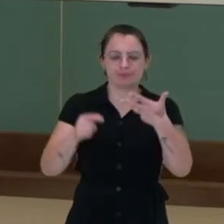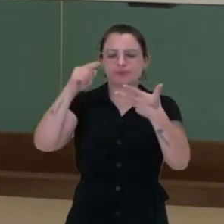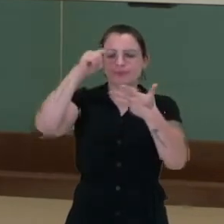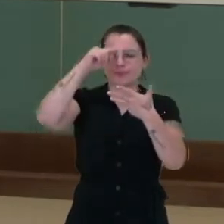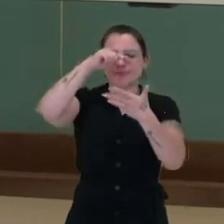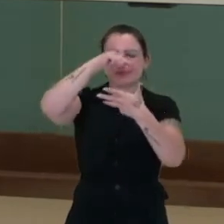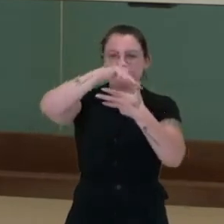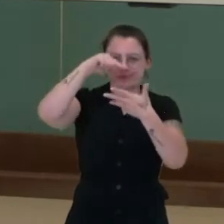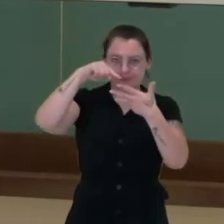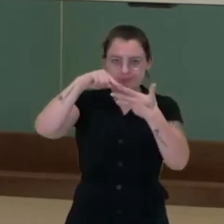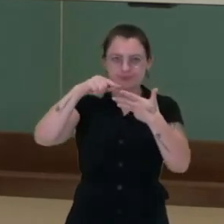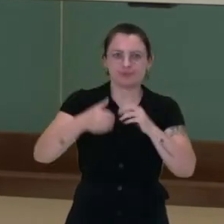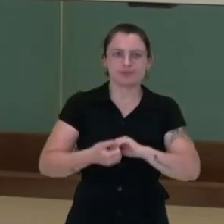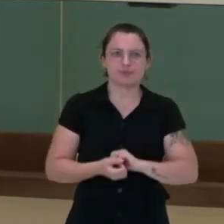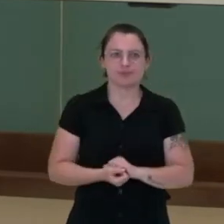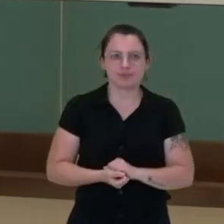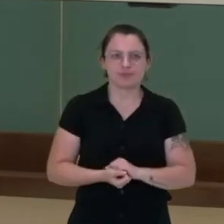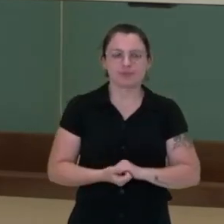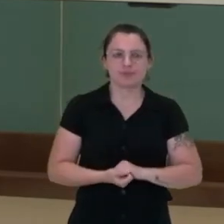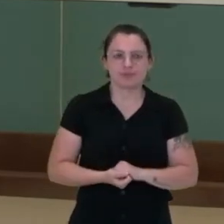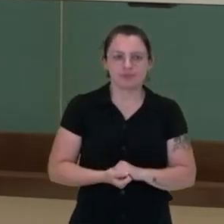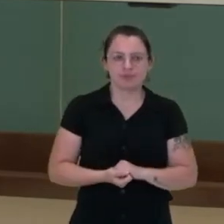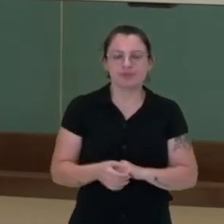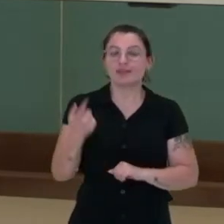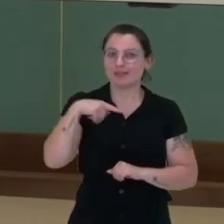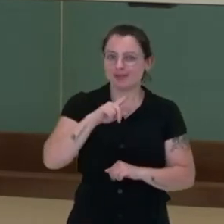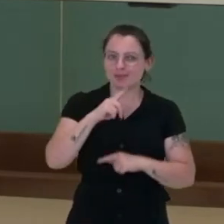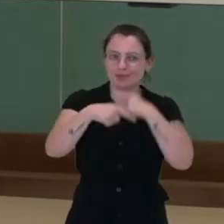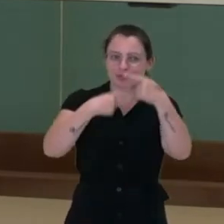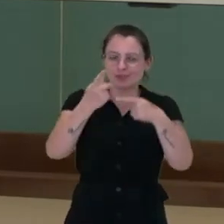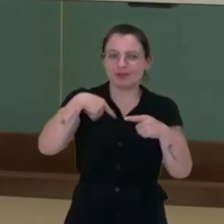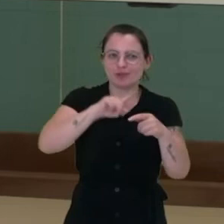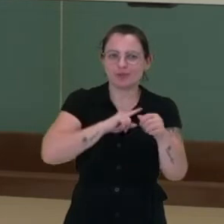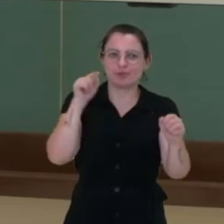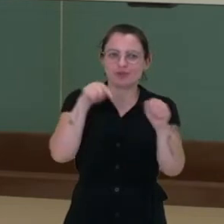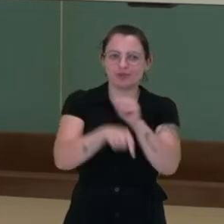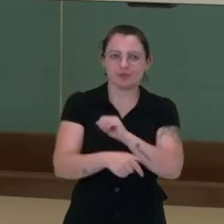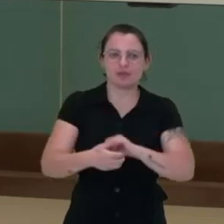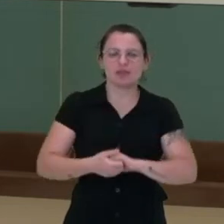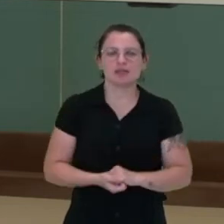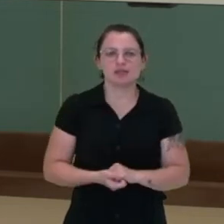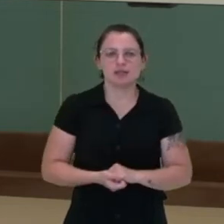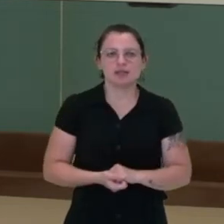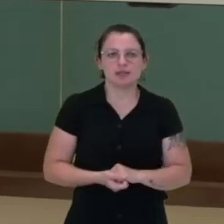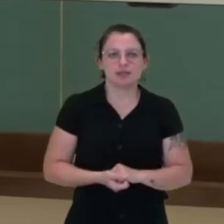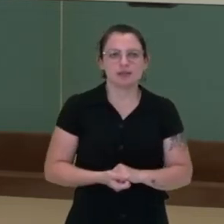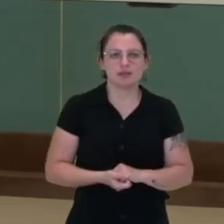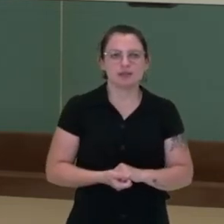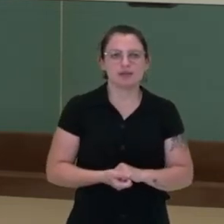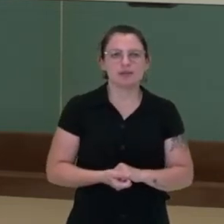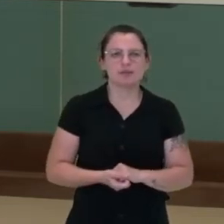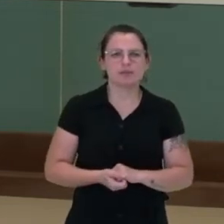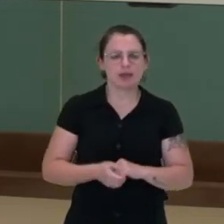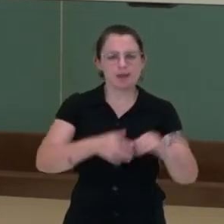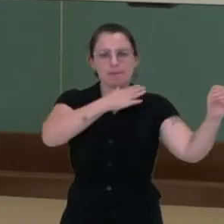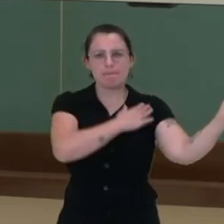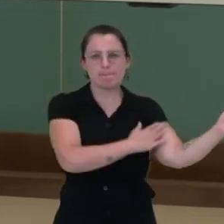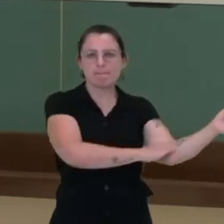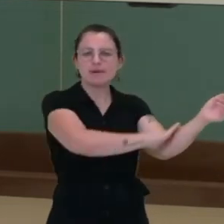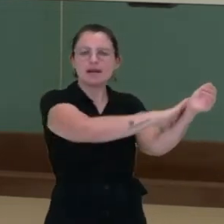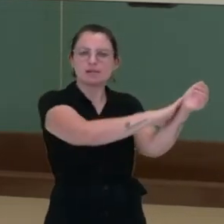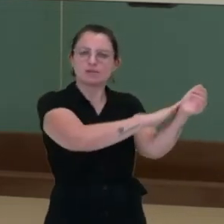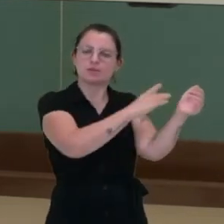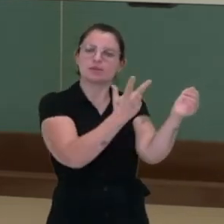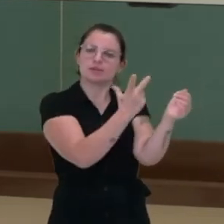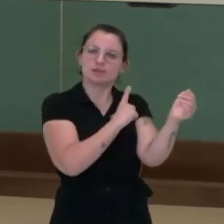todos aqui nessa situação e depois nos aprofundarmos em dois tipos? Aqui a gente tem um braço de uma pessoa